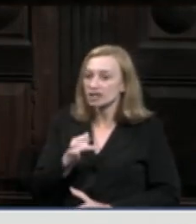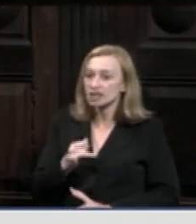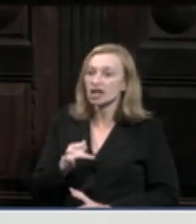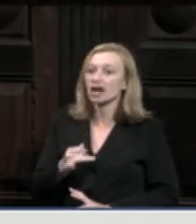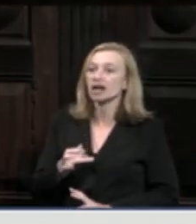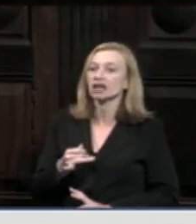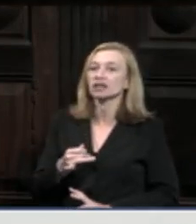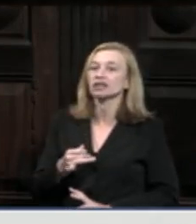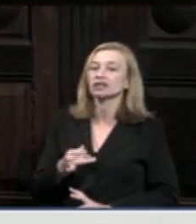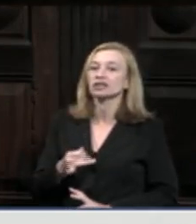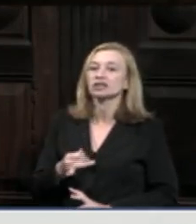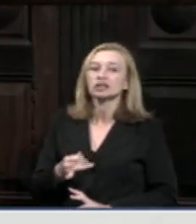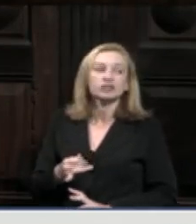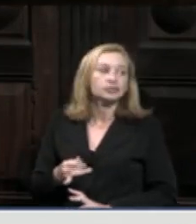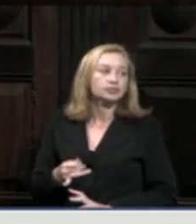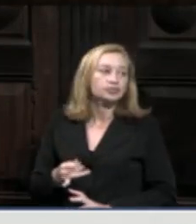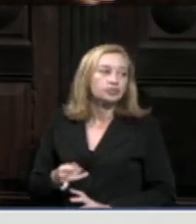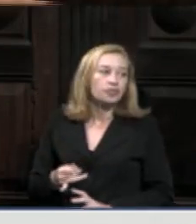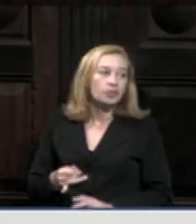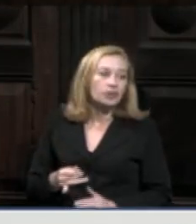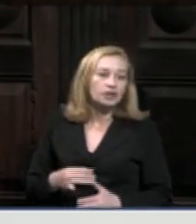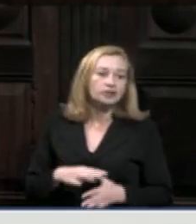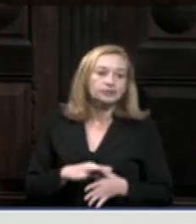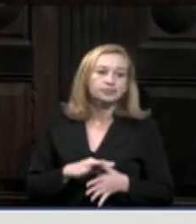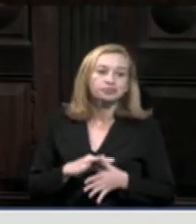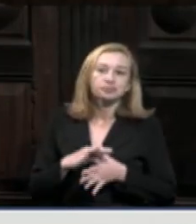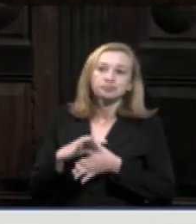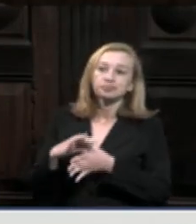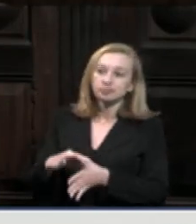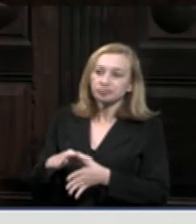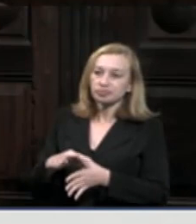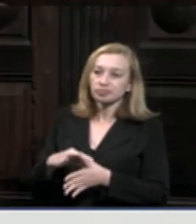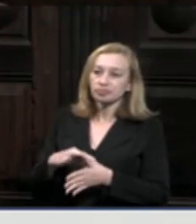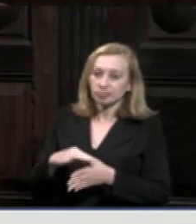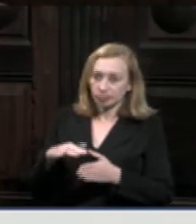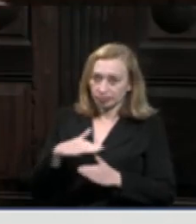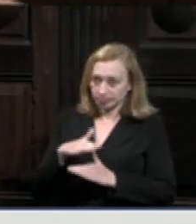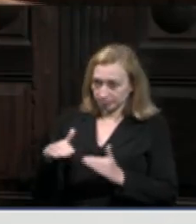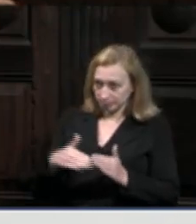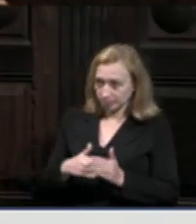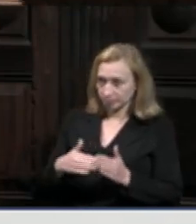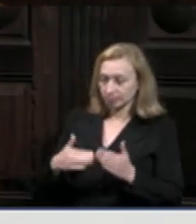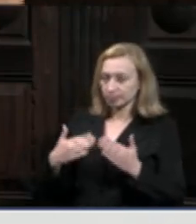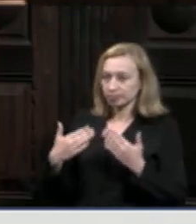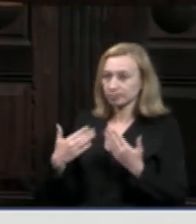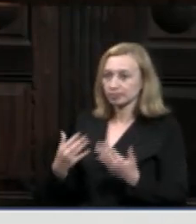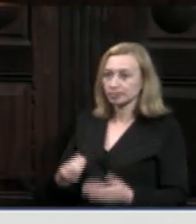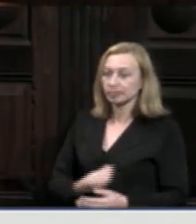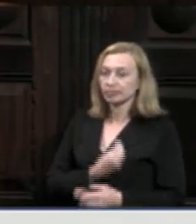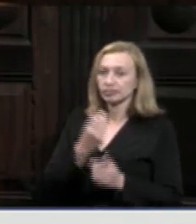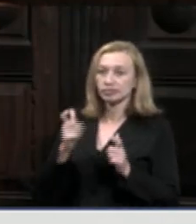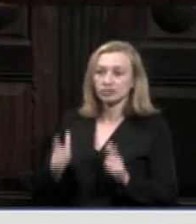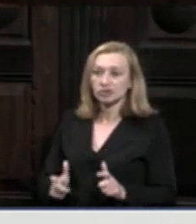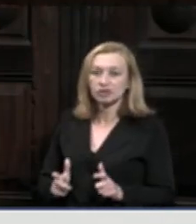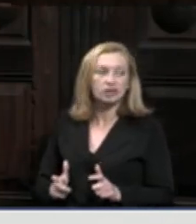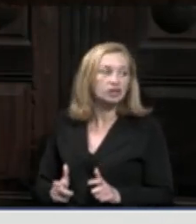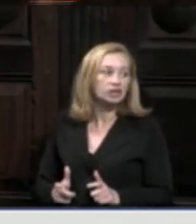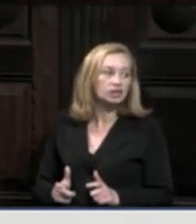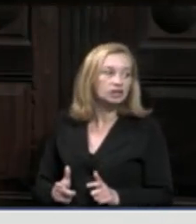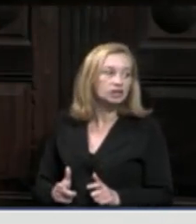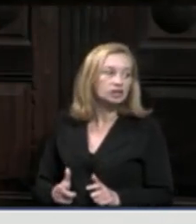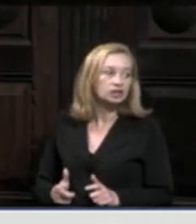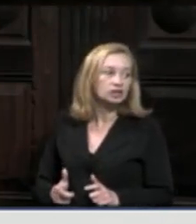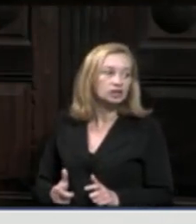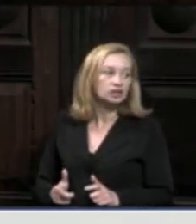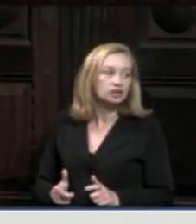acordada no colégio de líderes em todos os presentes. Foi um grande sacrifício para conseguir